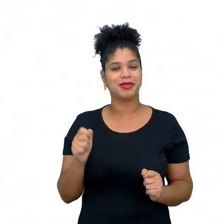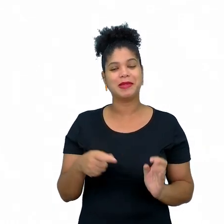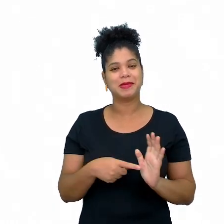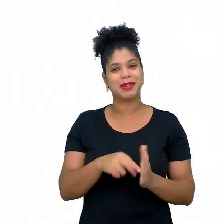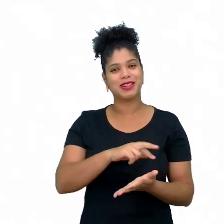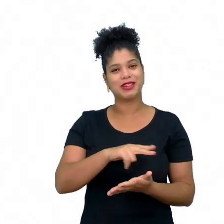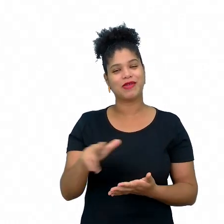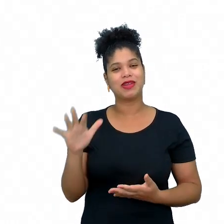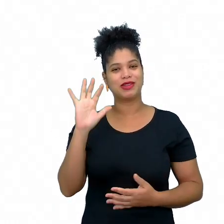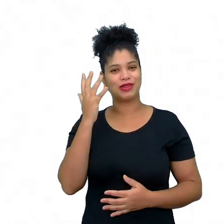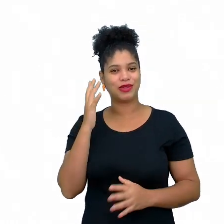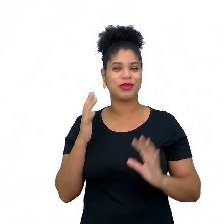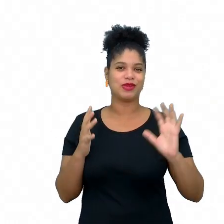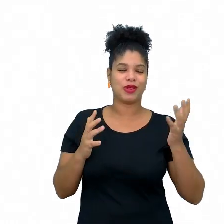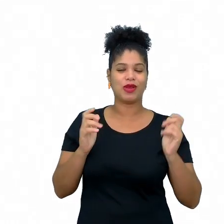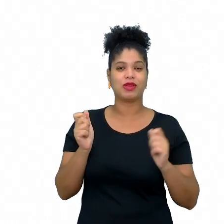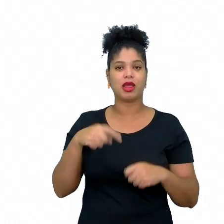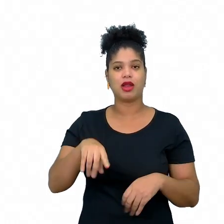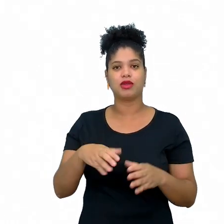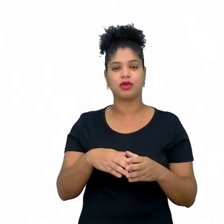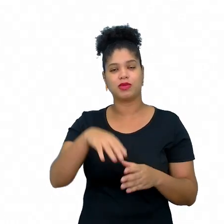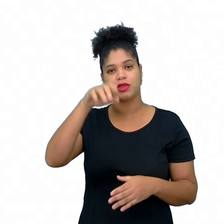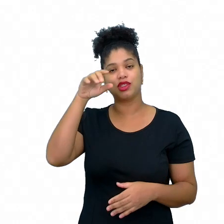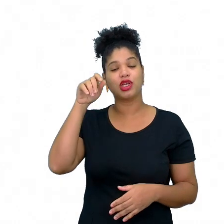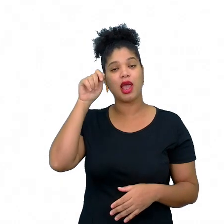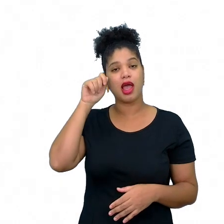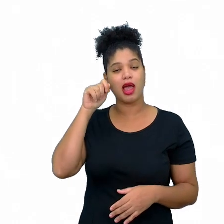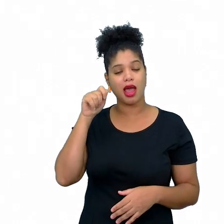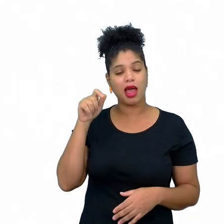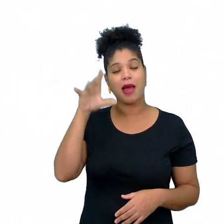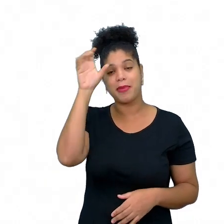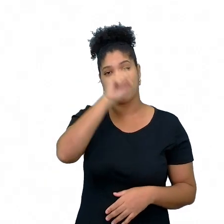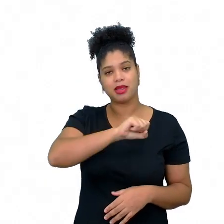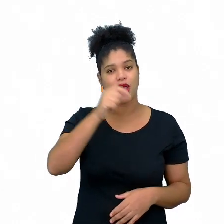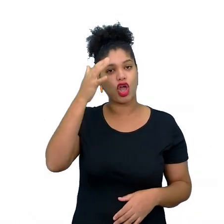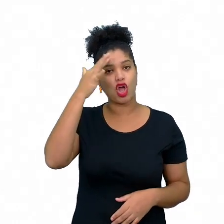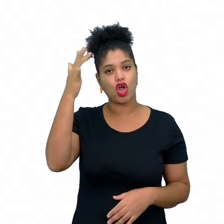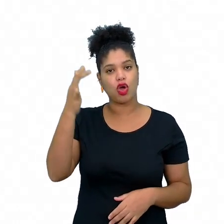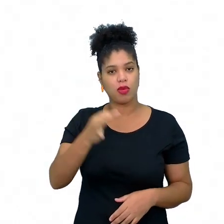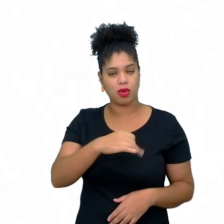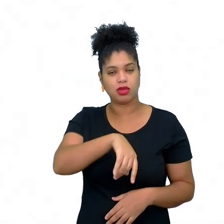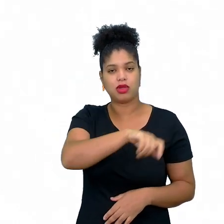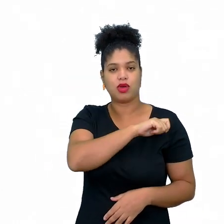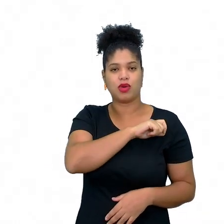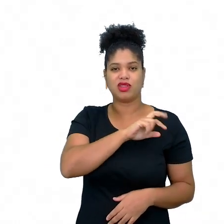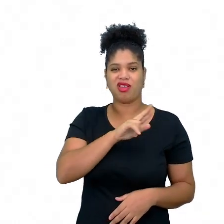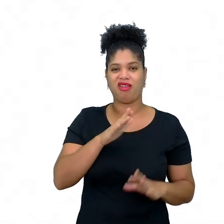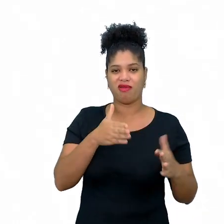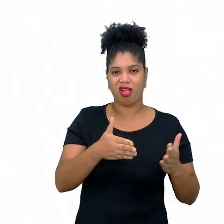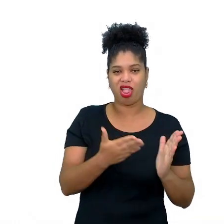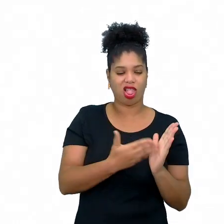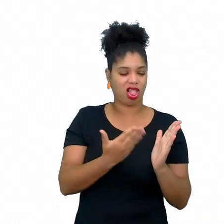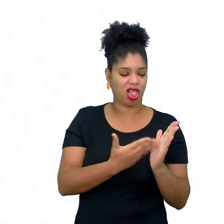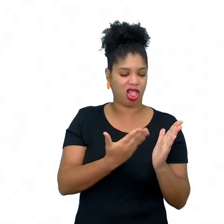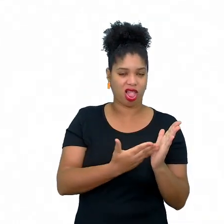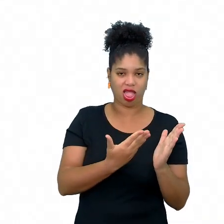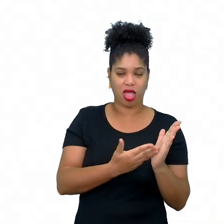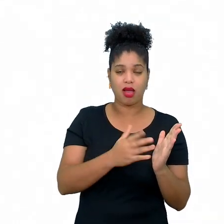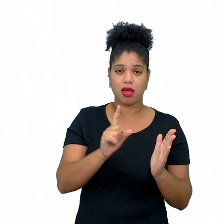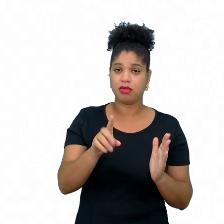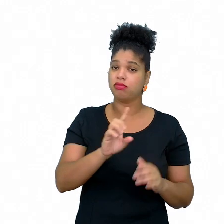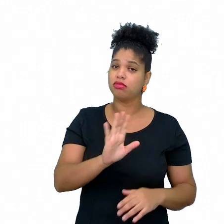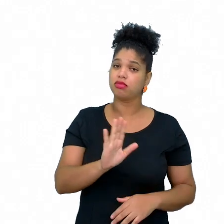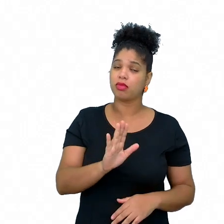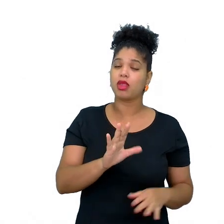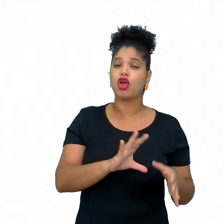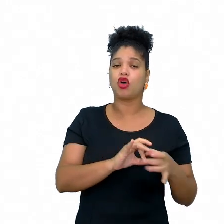diversas situações, para que eles possam compreender que o ensino da matemática não está restrito aos livros, mas e sim tem dentro de um